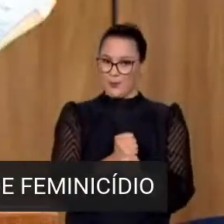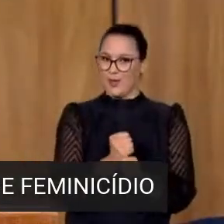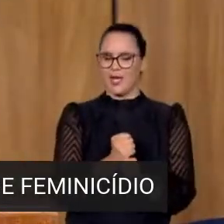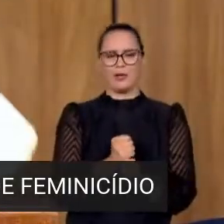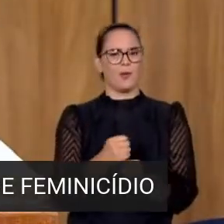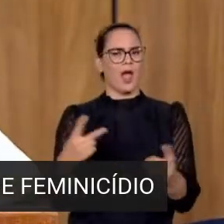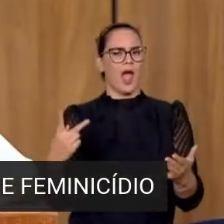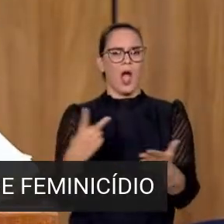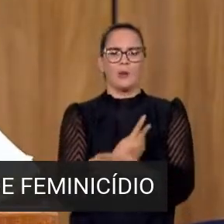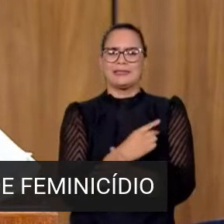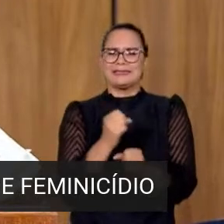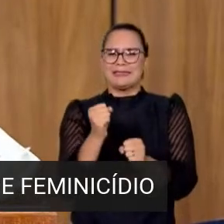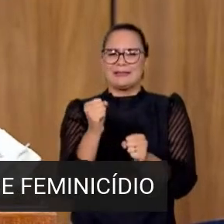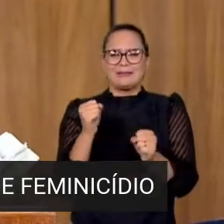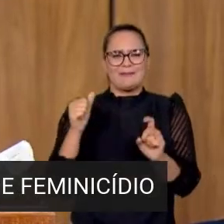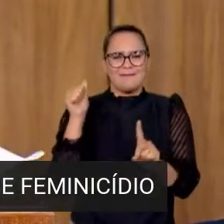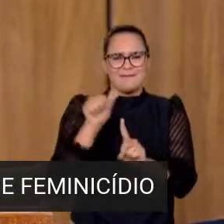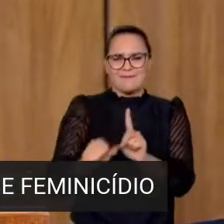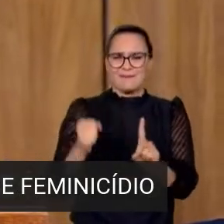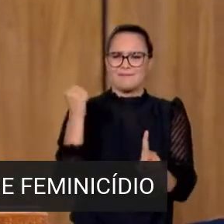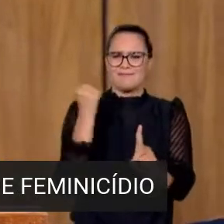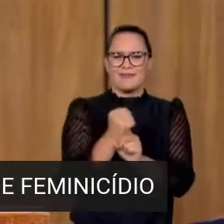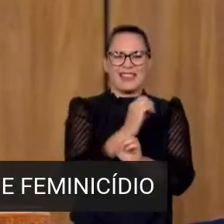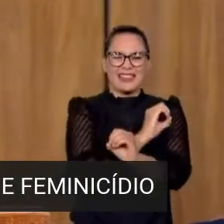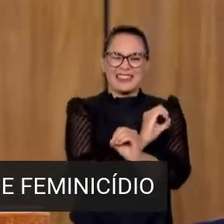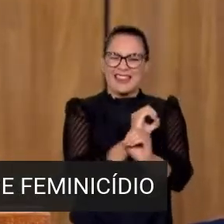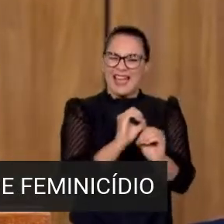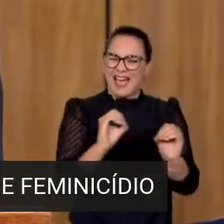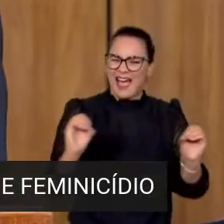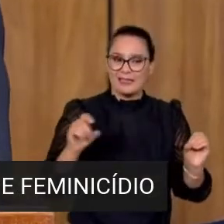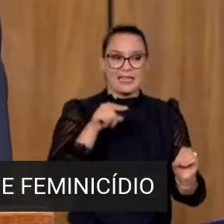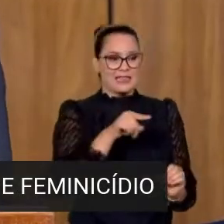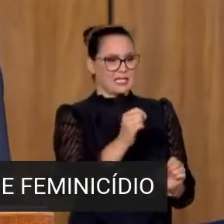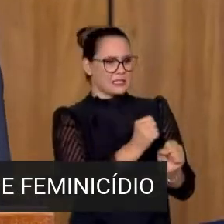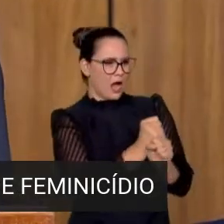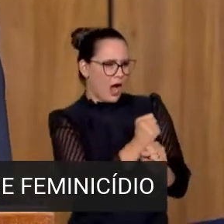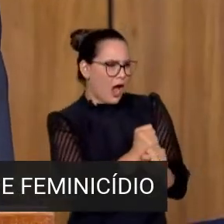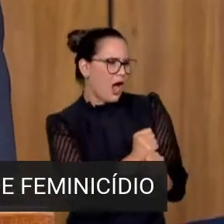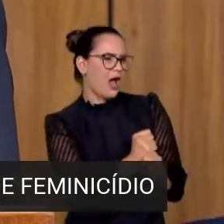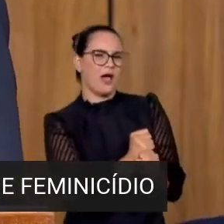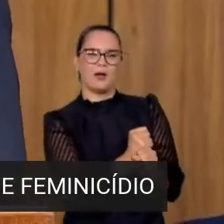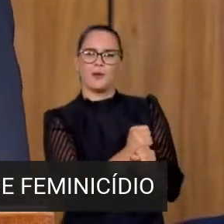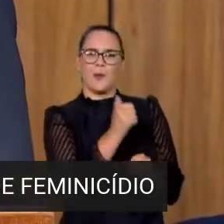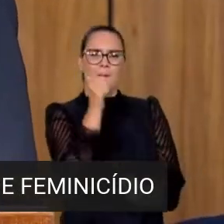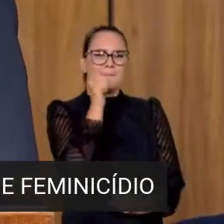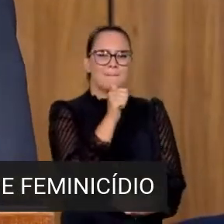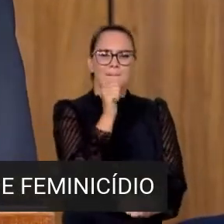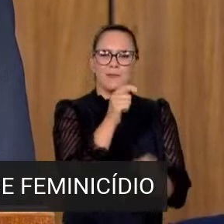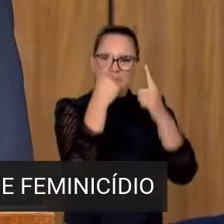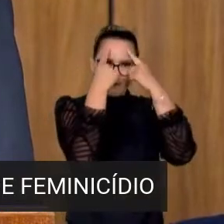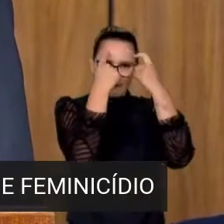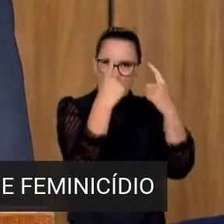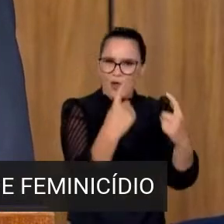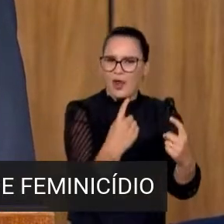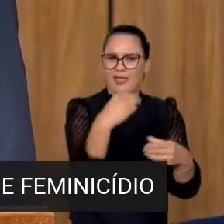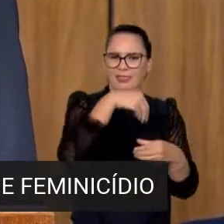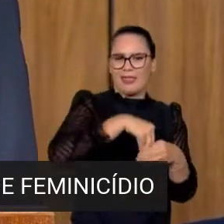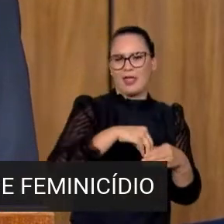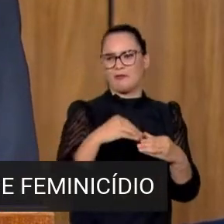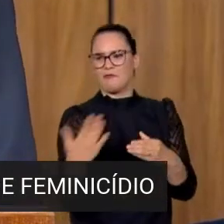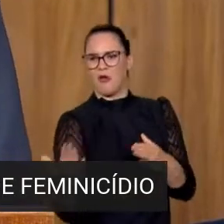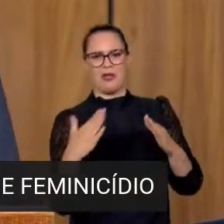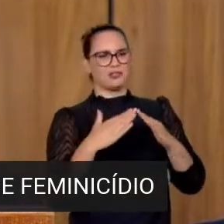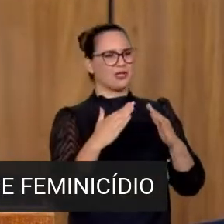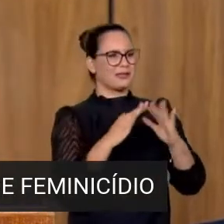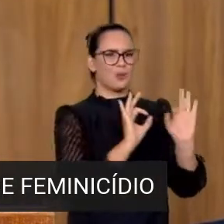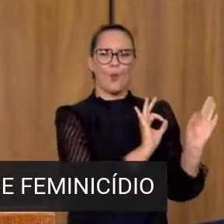nenhum feminicídio no Brasil. Em tal ano, nenhuma mulher foi violentada dentro ou fora de casa.